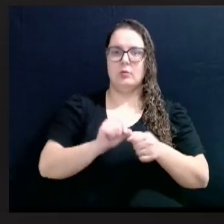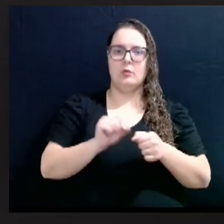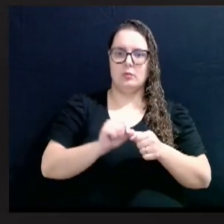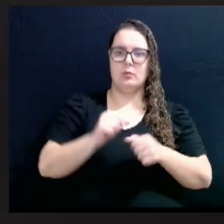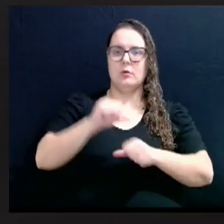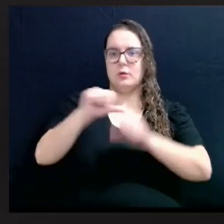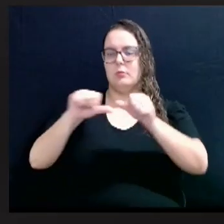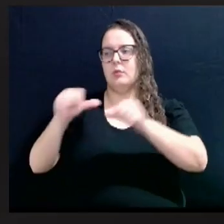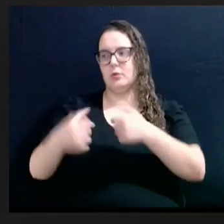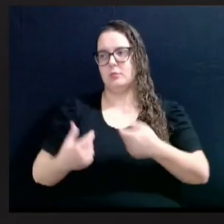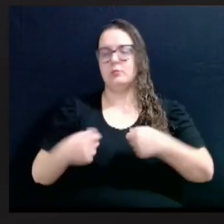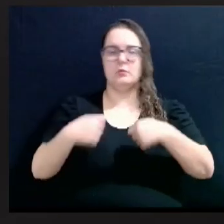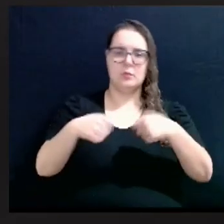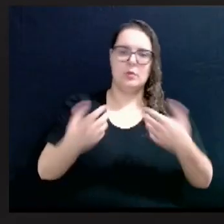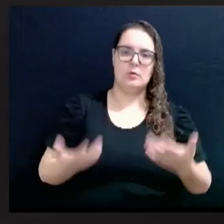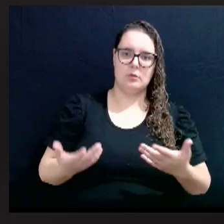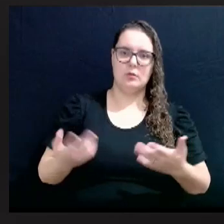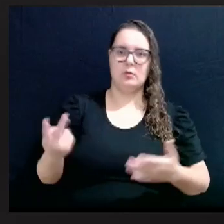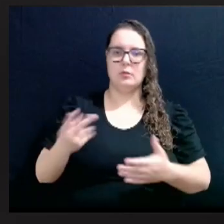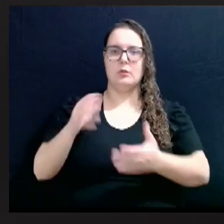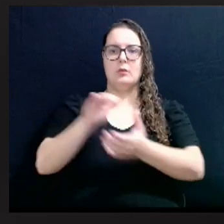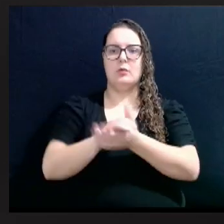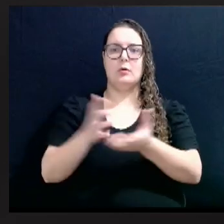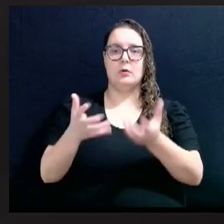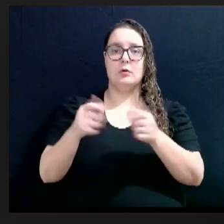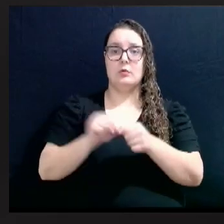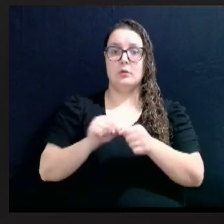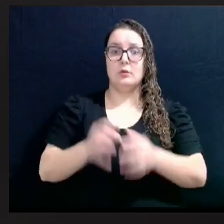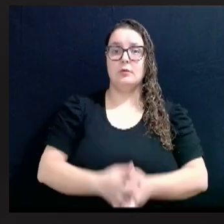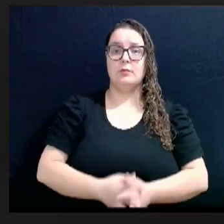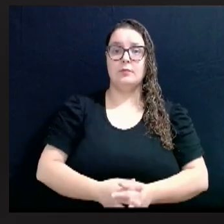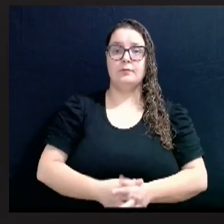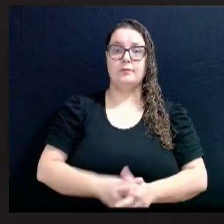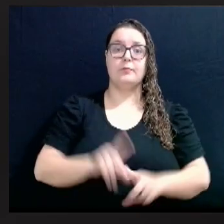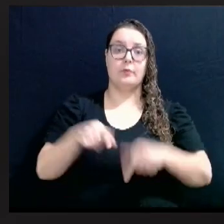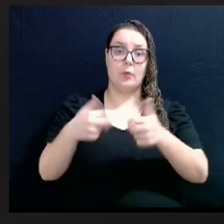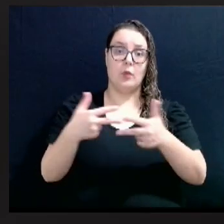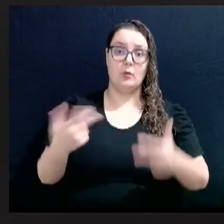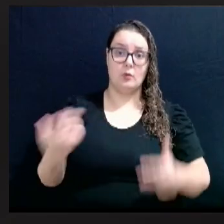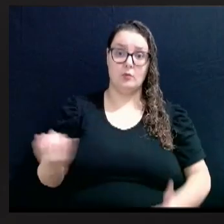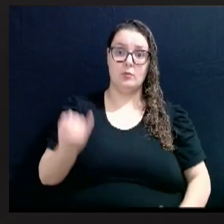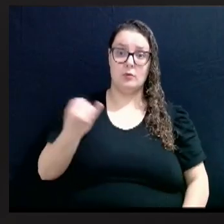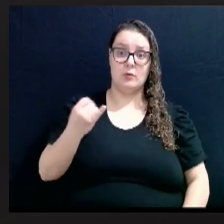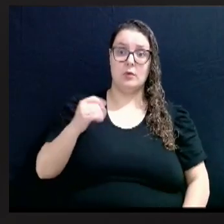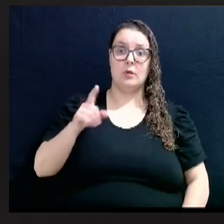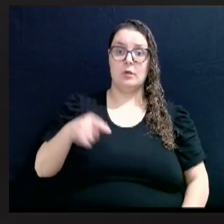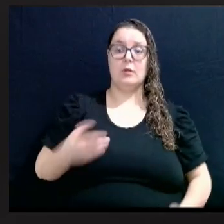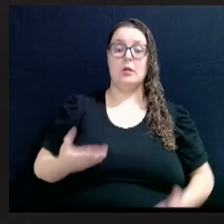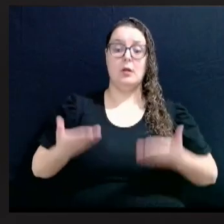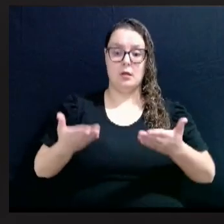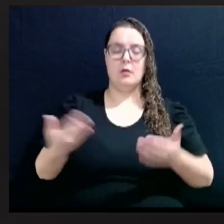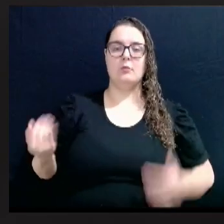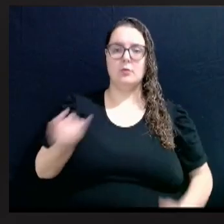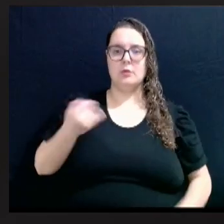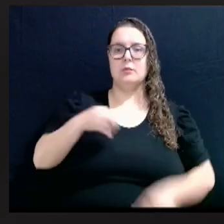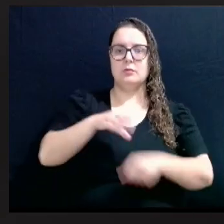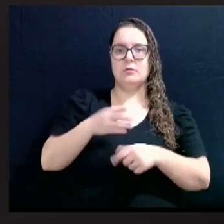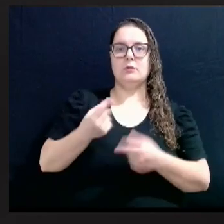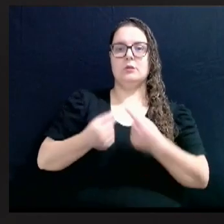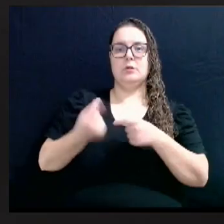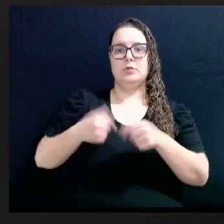né, o casal queira fazer. Outra questão importante que é importante trazer na dica de financiamento, tá?